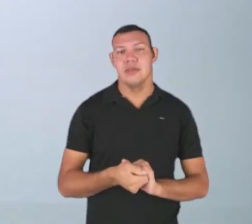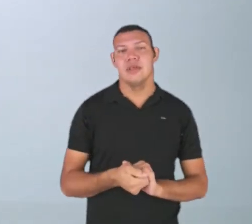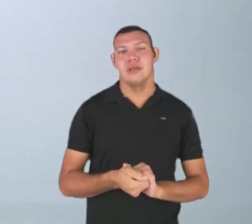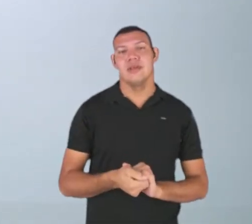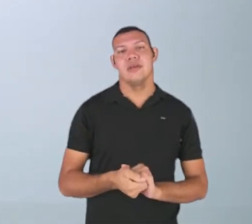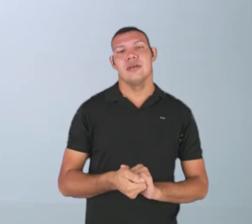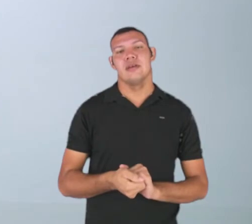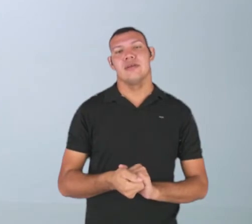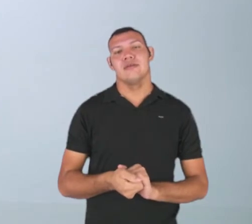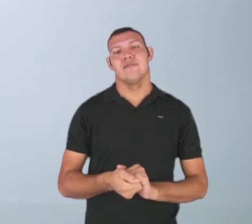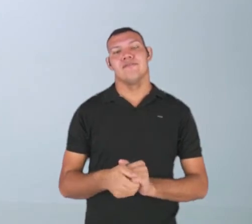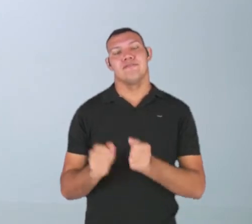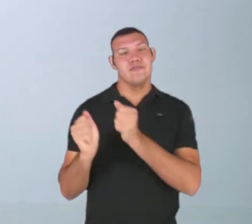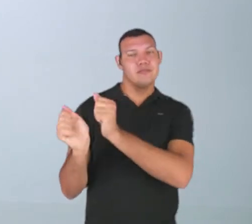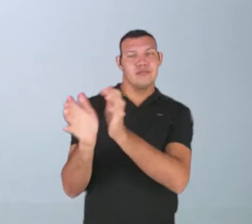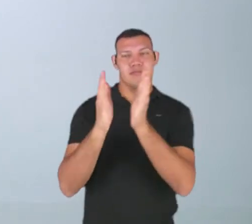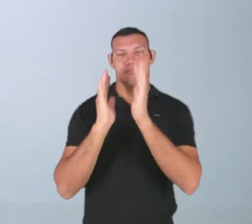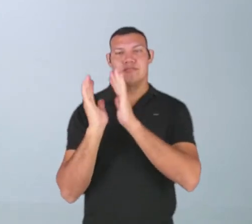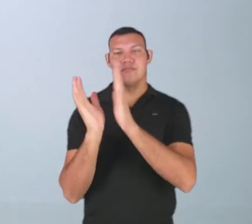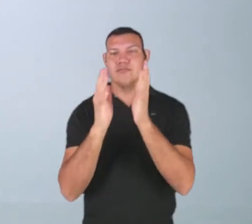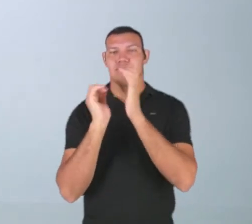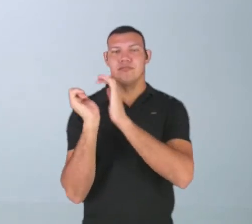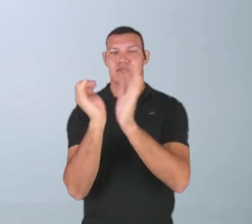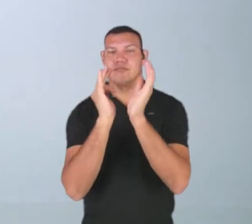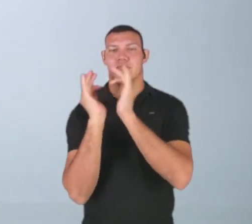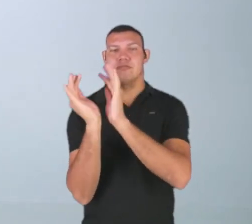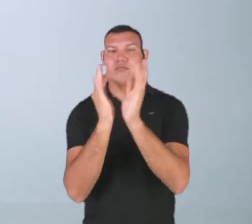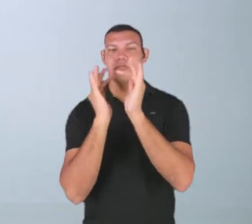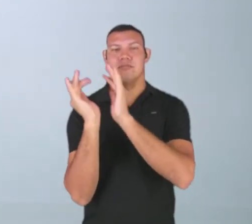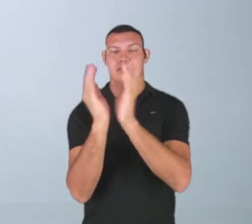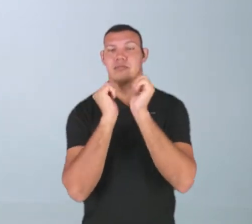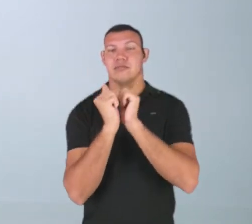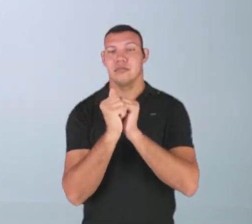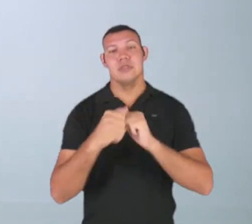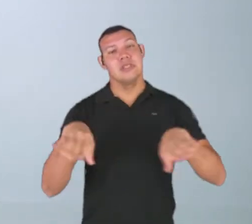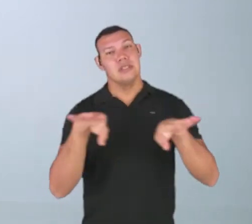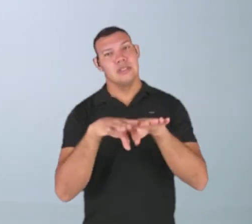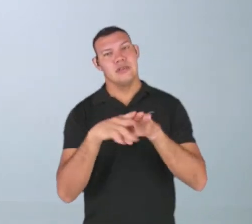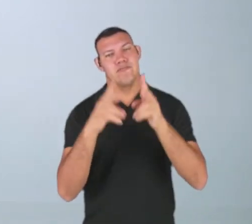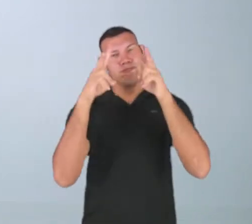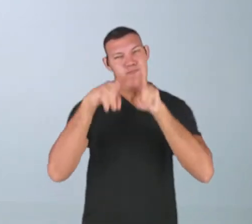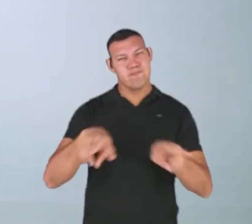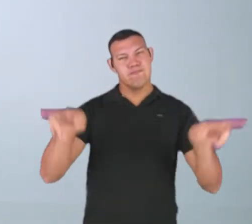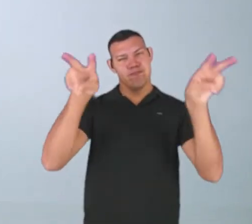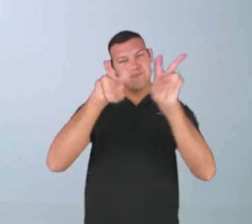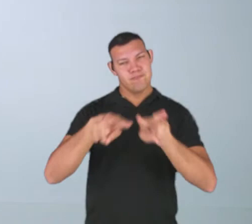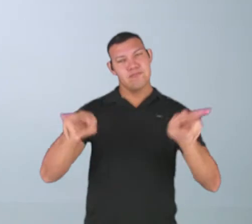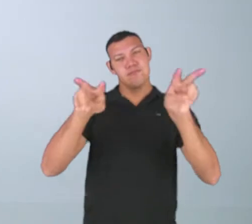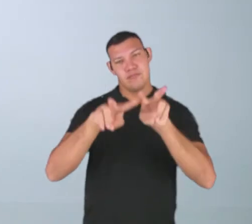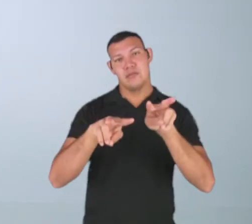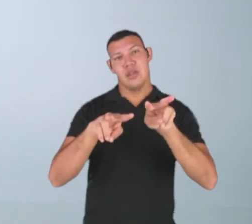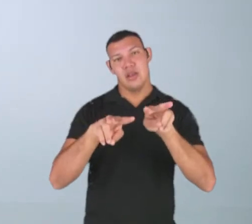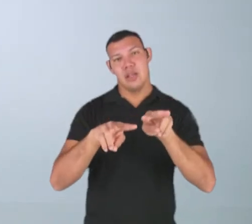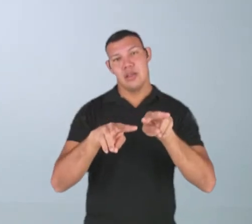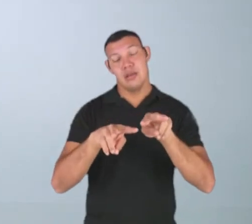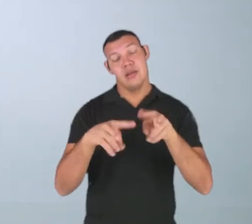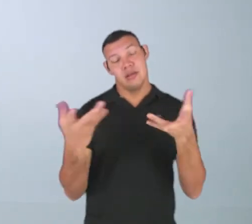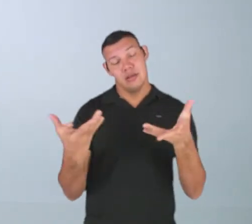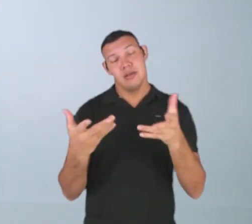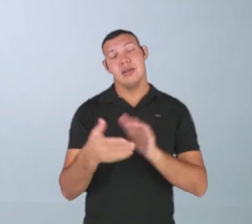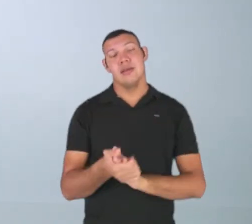mensagem, parte dele é a mensagem, e aquele que recebe, que dentro do contexto dos elementos da comunicação